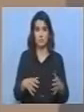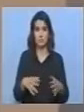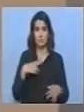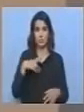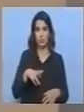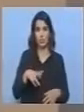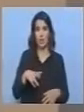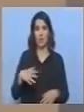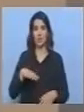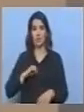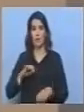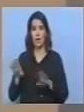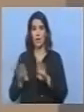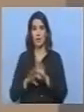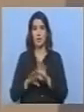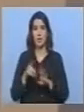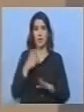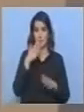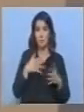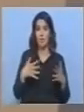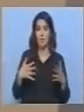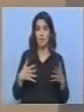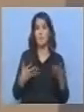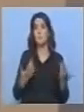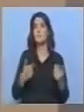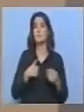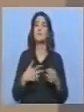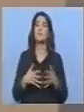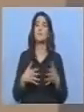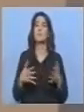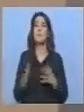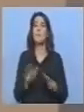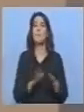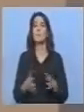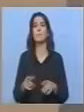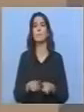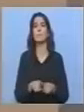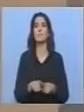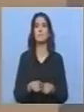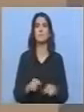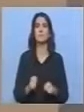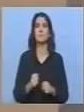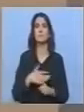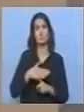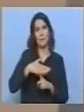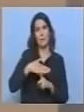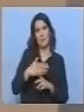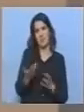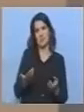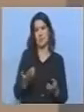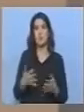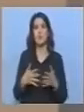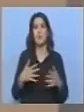Sim, somos uma grande universidade. Nós temos uma dimensão que é uma dimensão aproximada, é uma dimensão média das